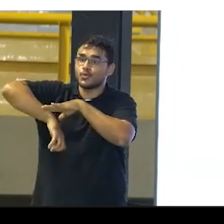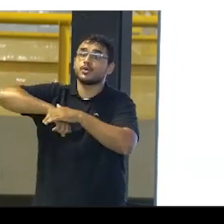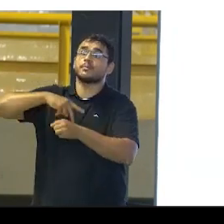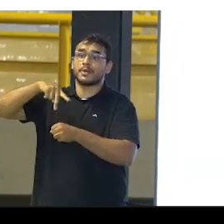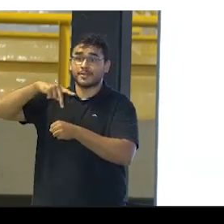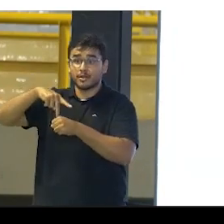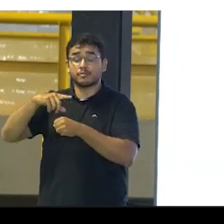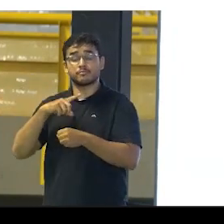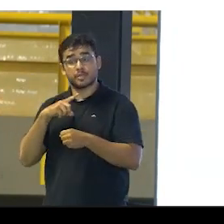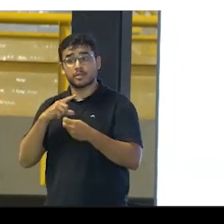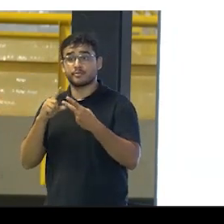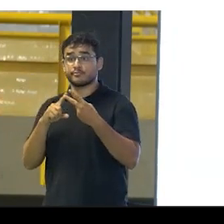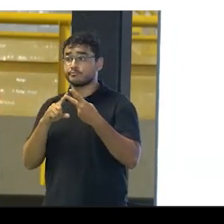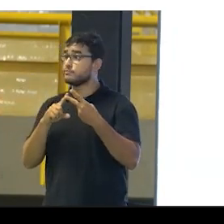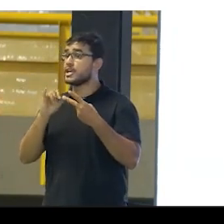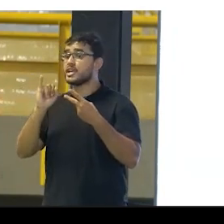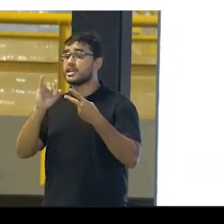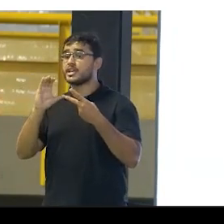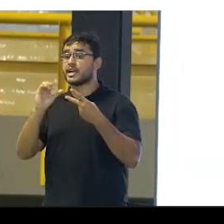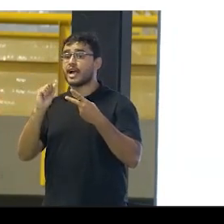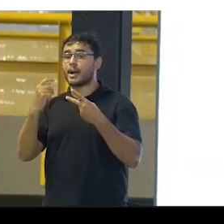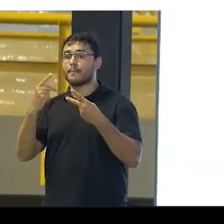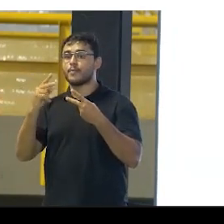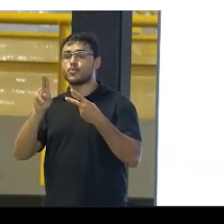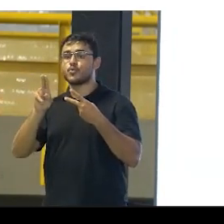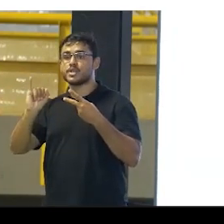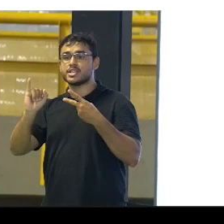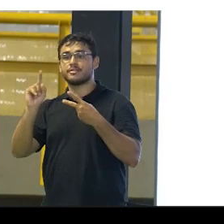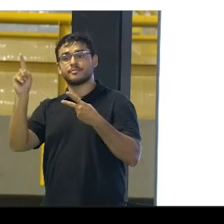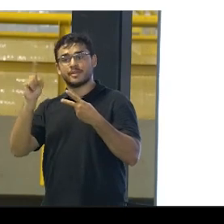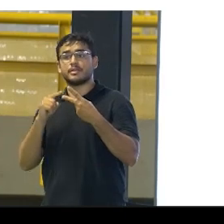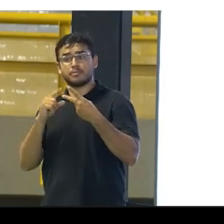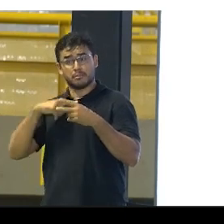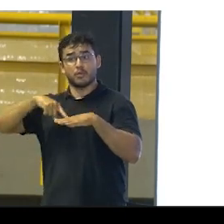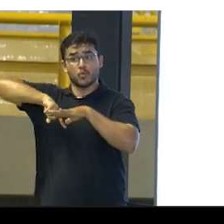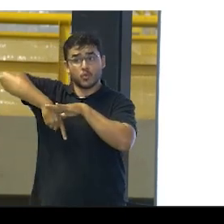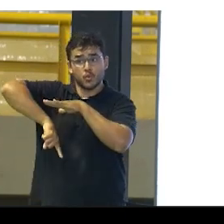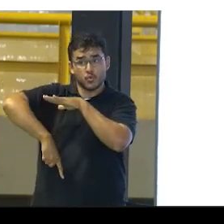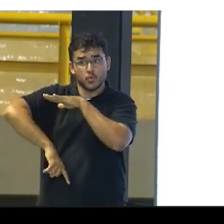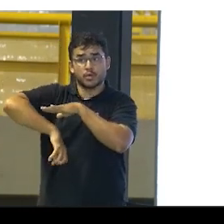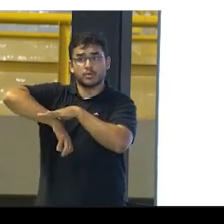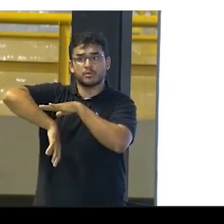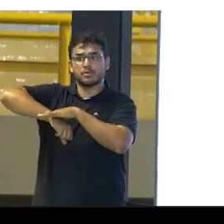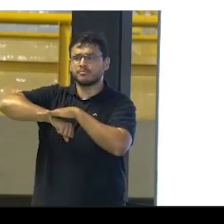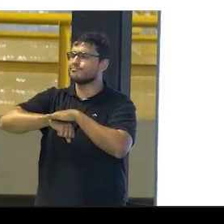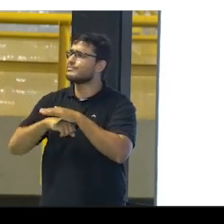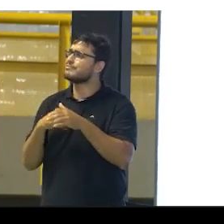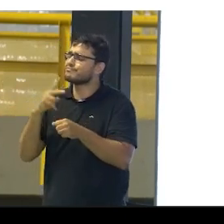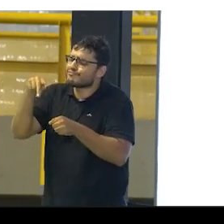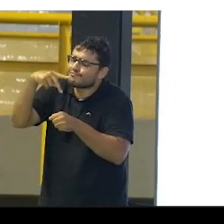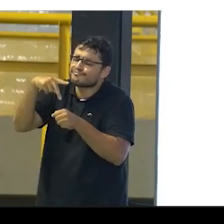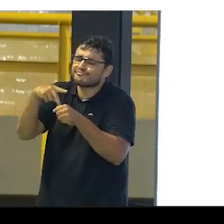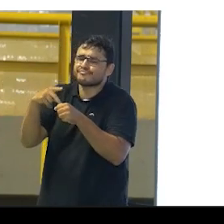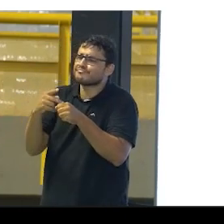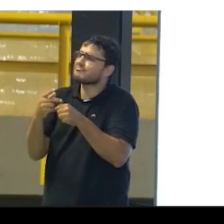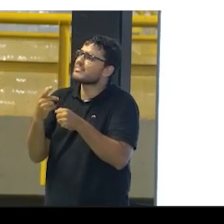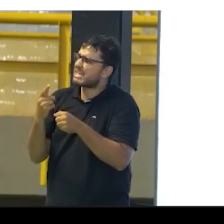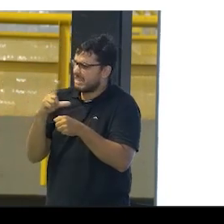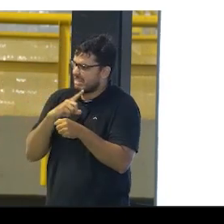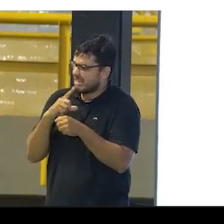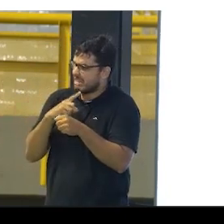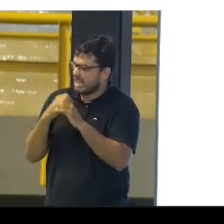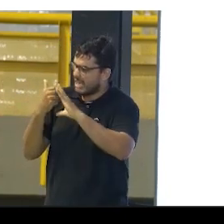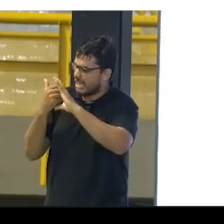um petróleo que mal a gente consegue transformar em asfalto. Ou seja, é um petróleo de mediana para